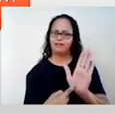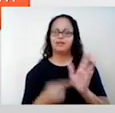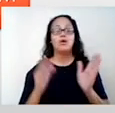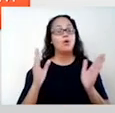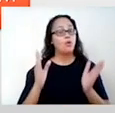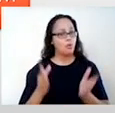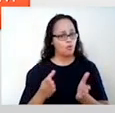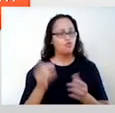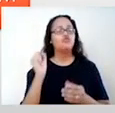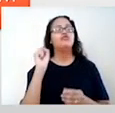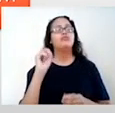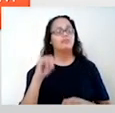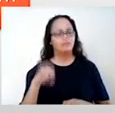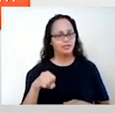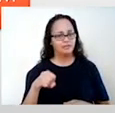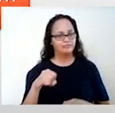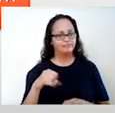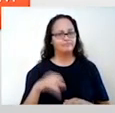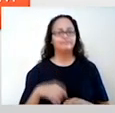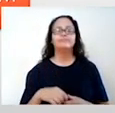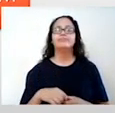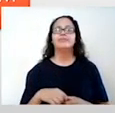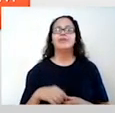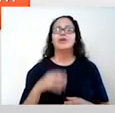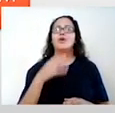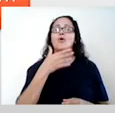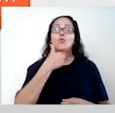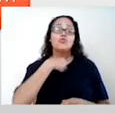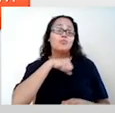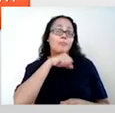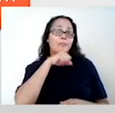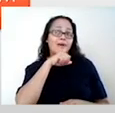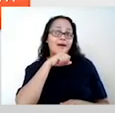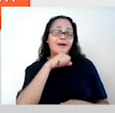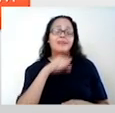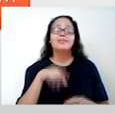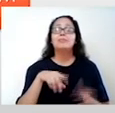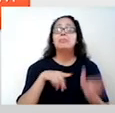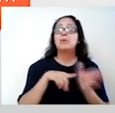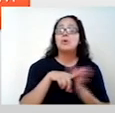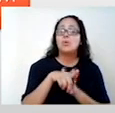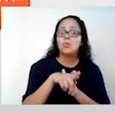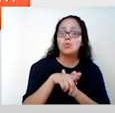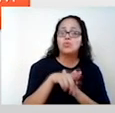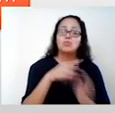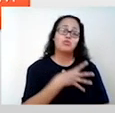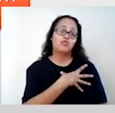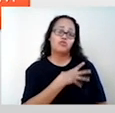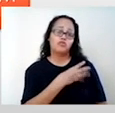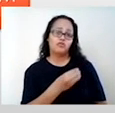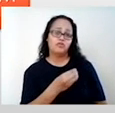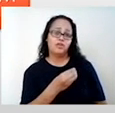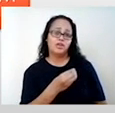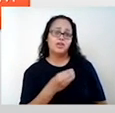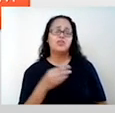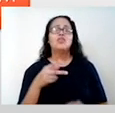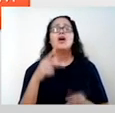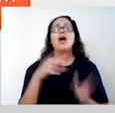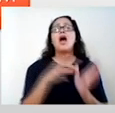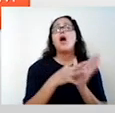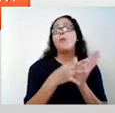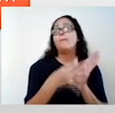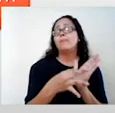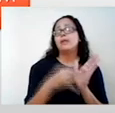Hoje sim, né? Nós vemos todo momento, às vezes, pais perguntando o que você acha, né? Qual a sua opinião. Na escola, os